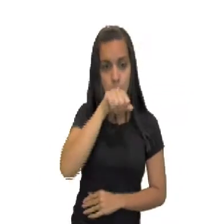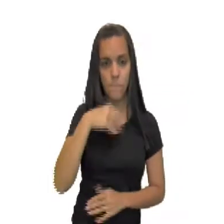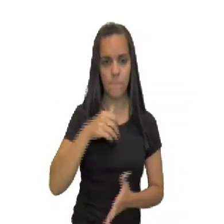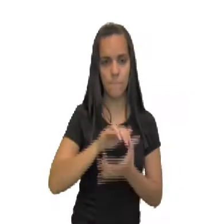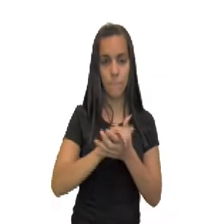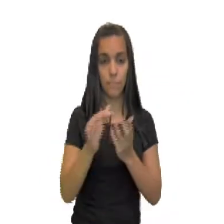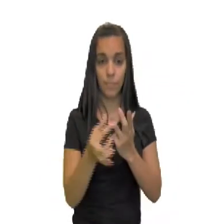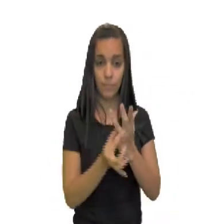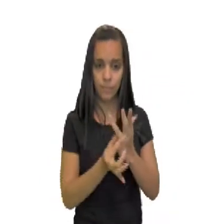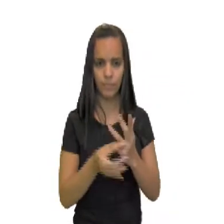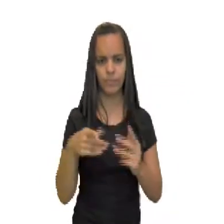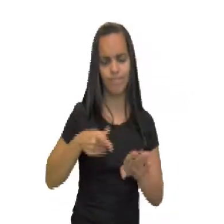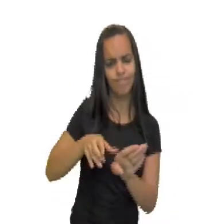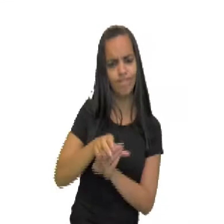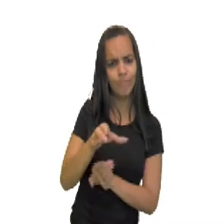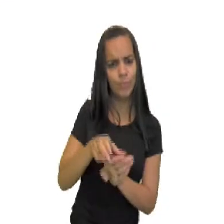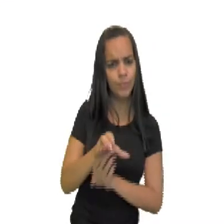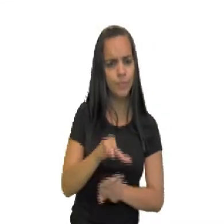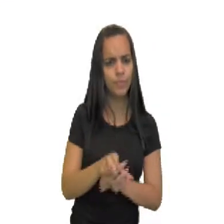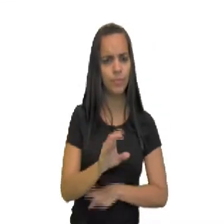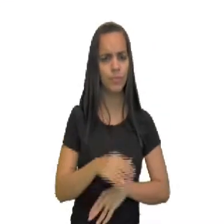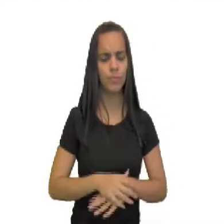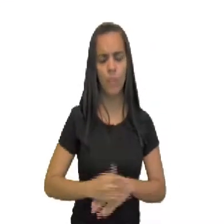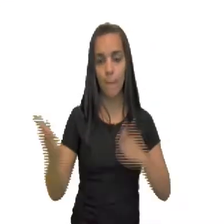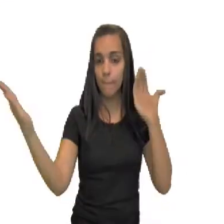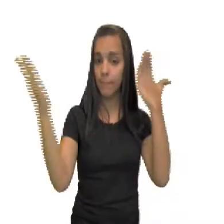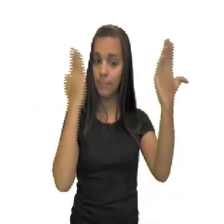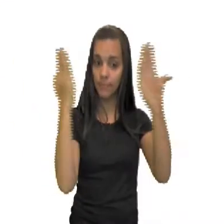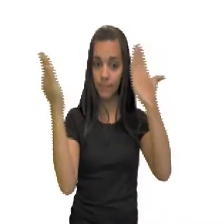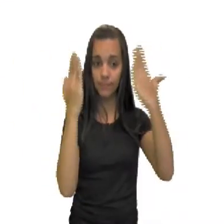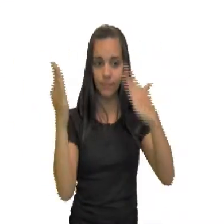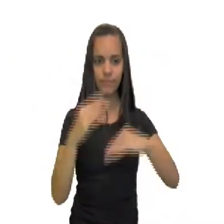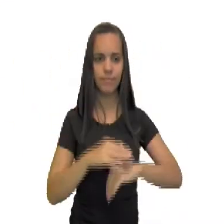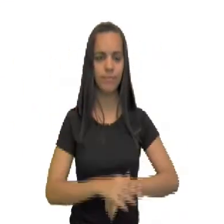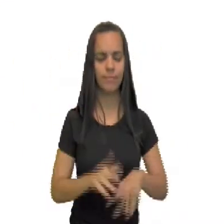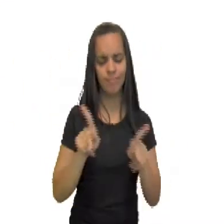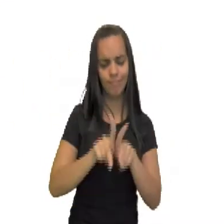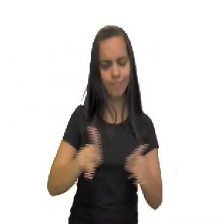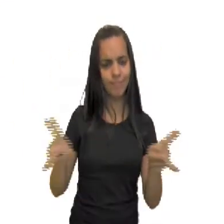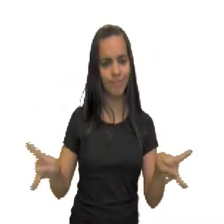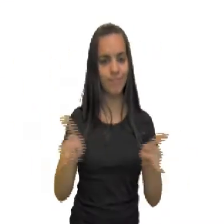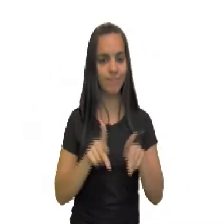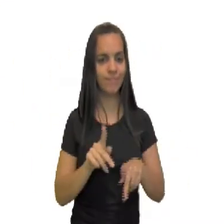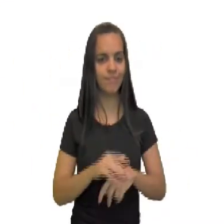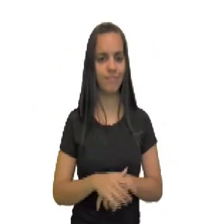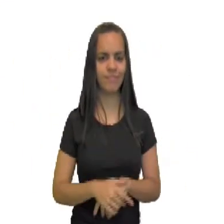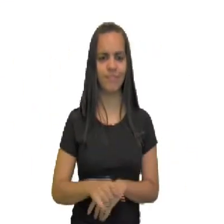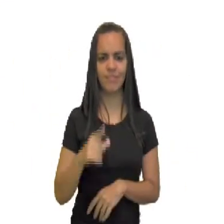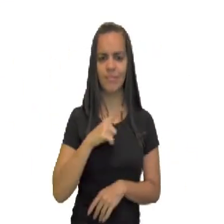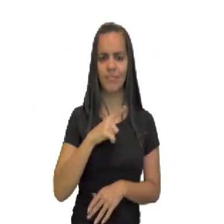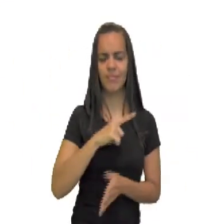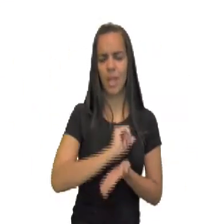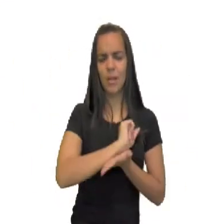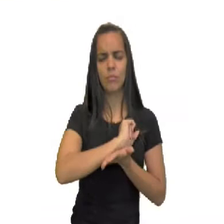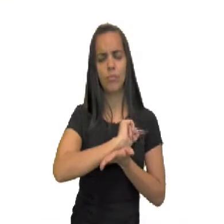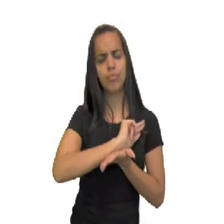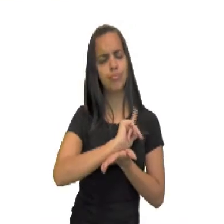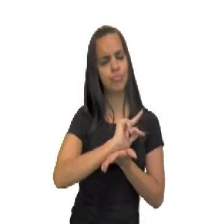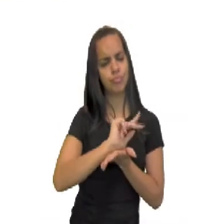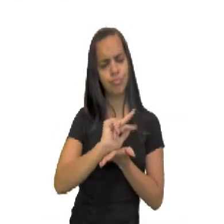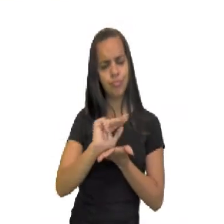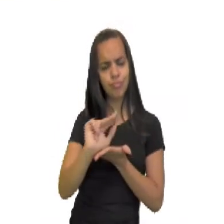esposa, conselheira, psicóloga, professora e exerce tantas